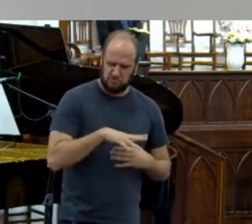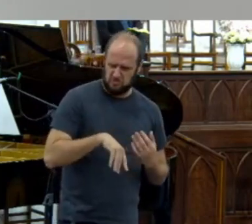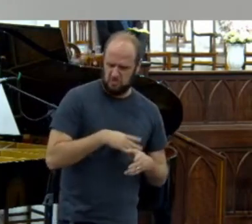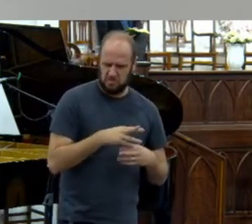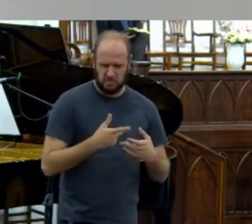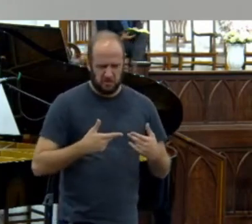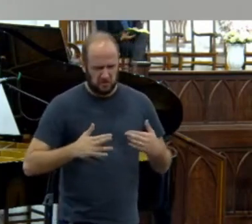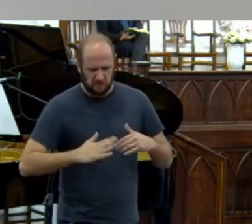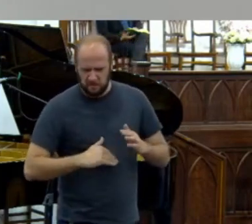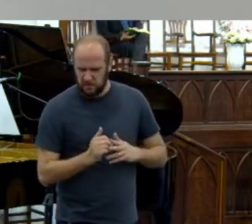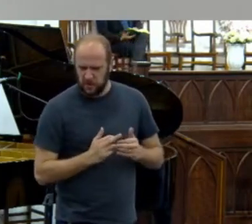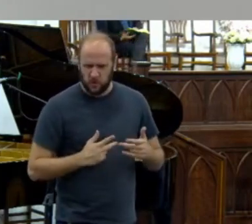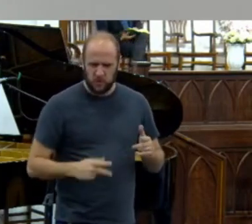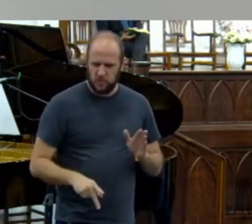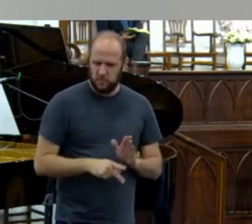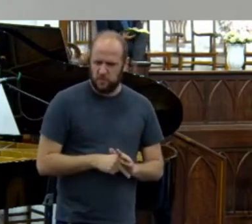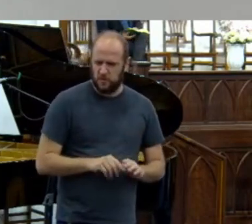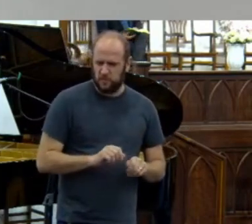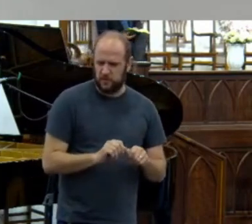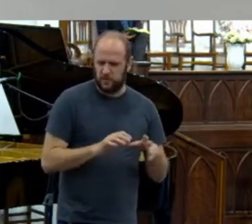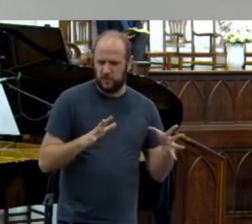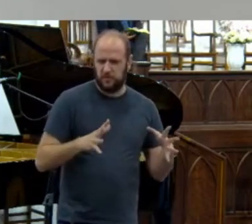que pertencem ao Criador.